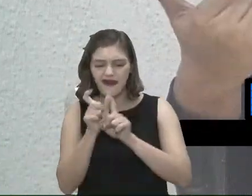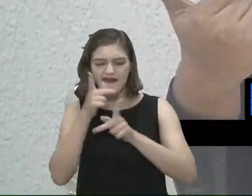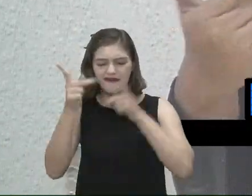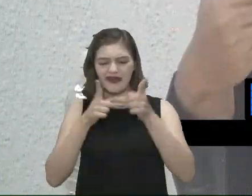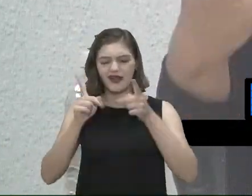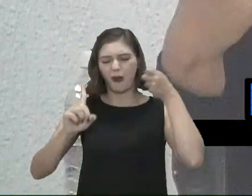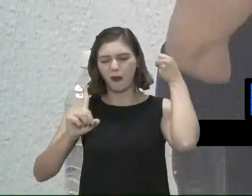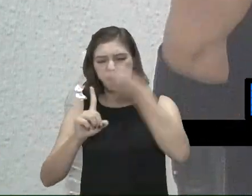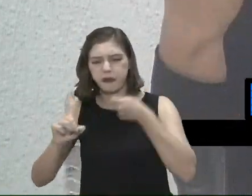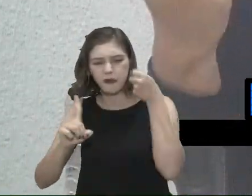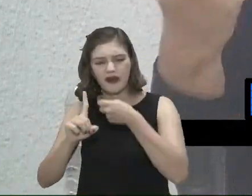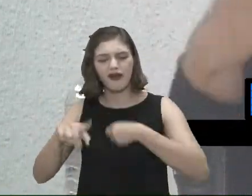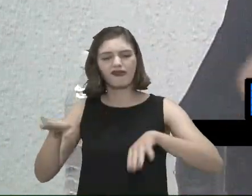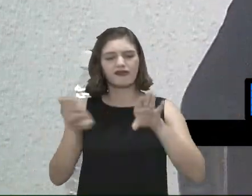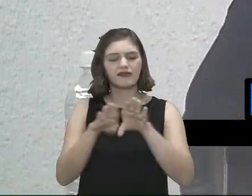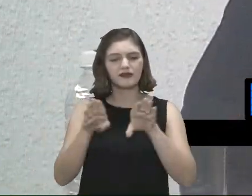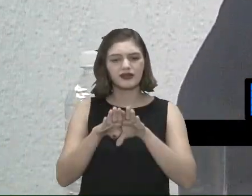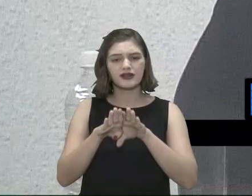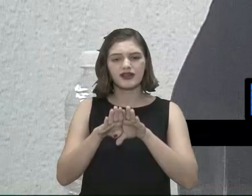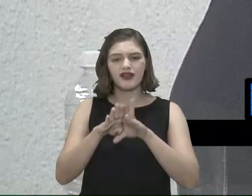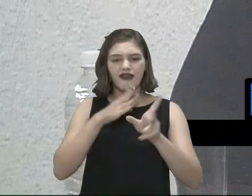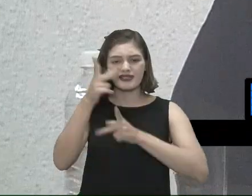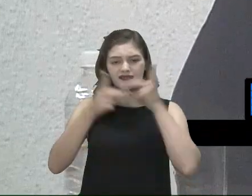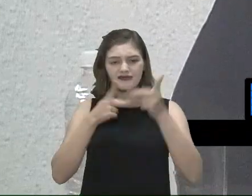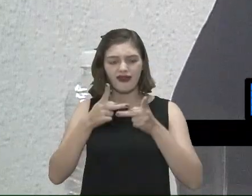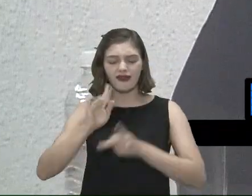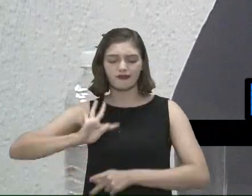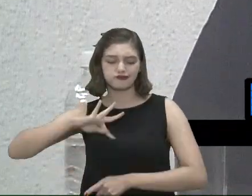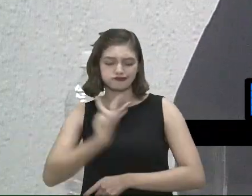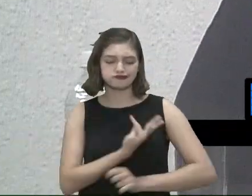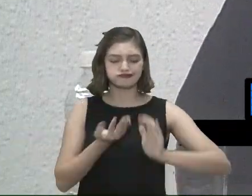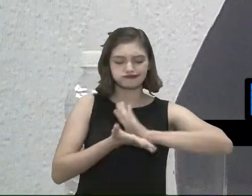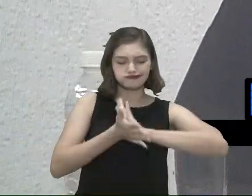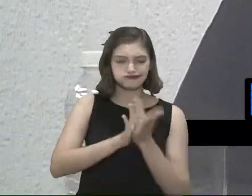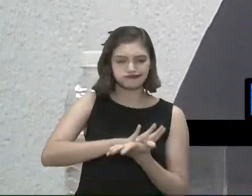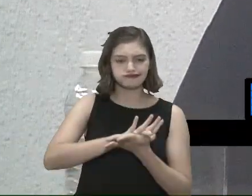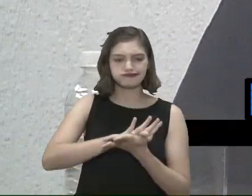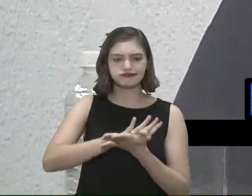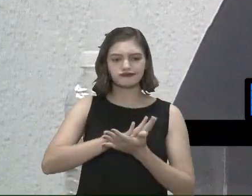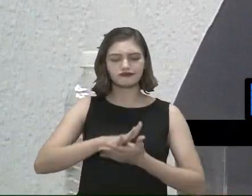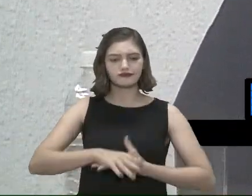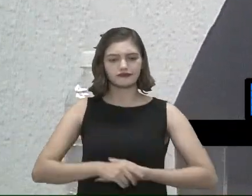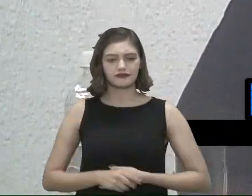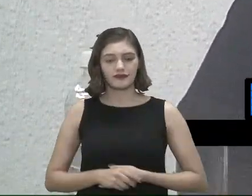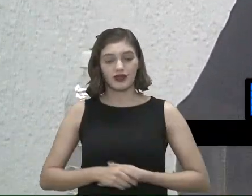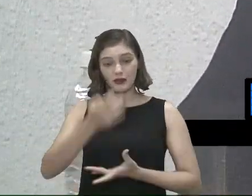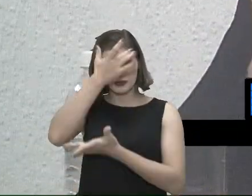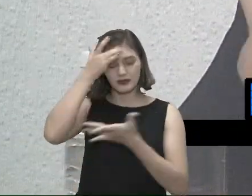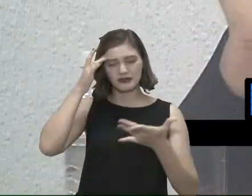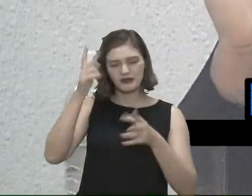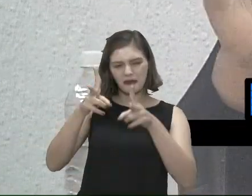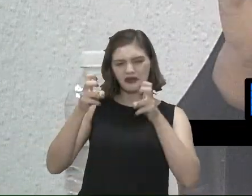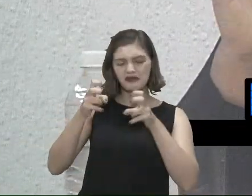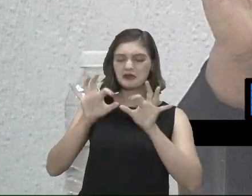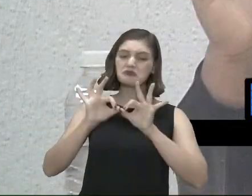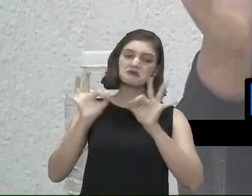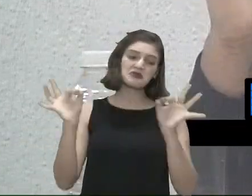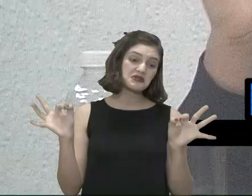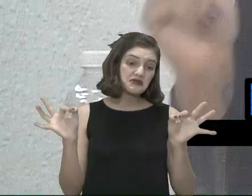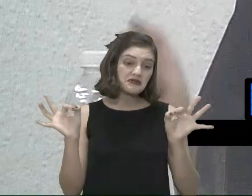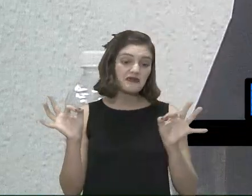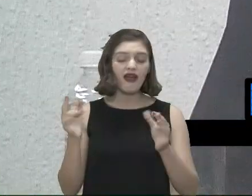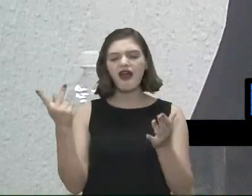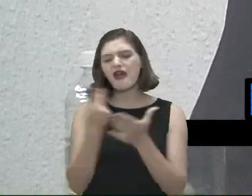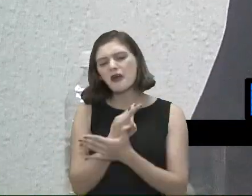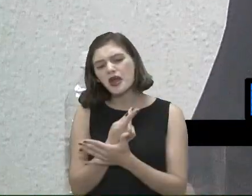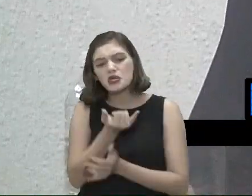extremamente violentas e com suas falas muito transfóbicas, né? E para muitas pessoas pode parecer algo simples, errar o pronome, eu